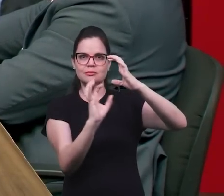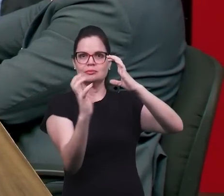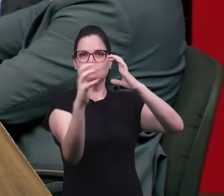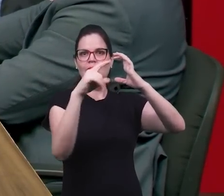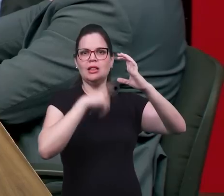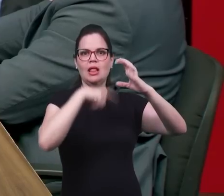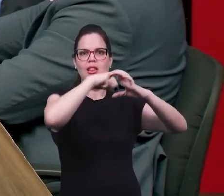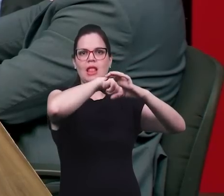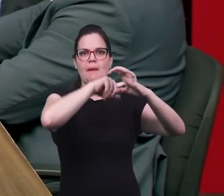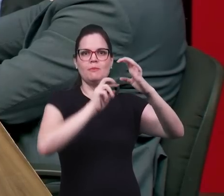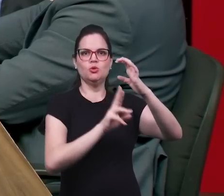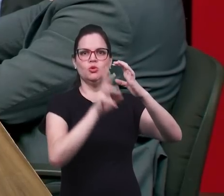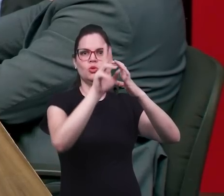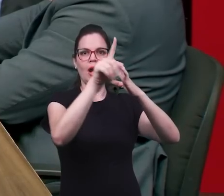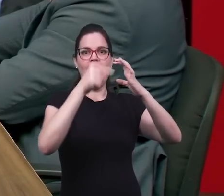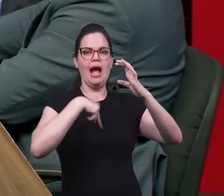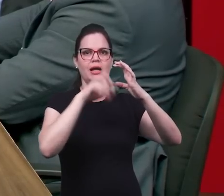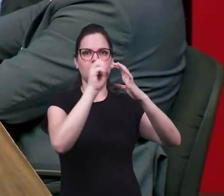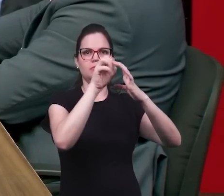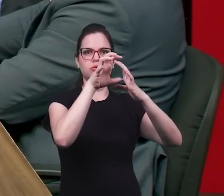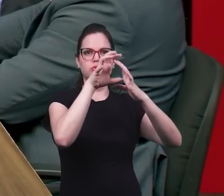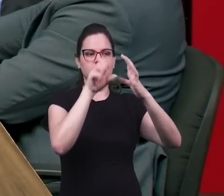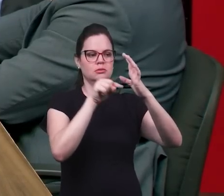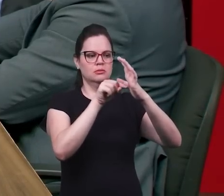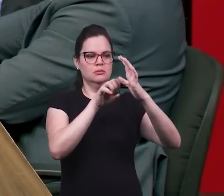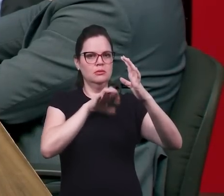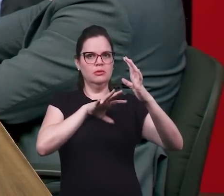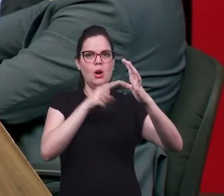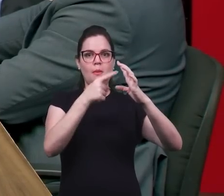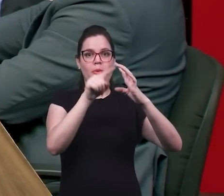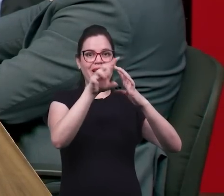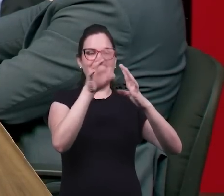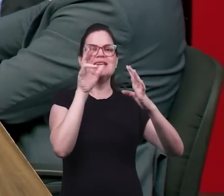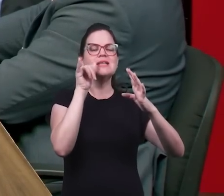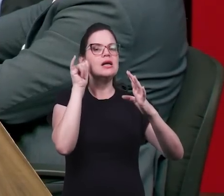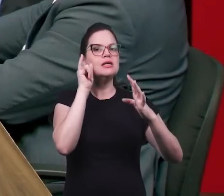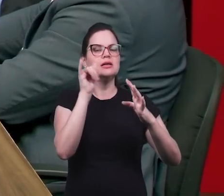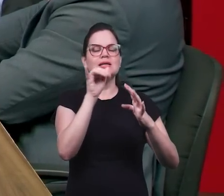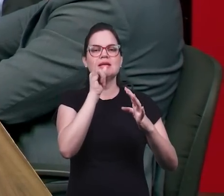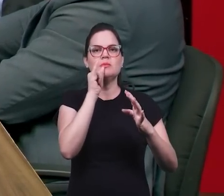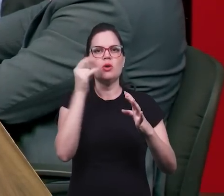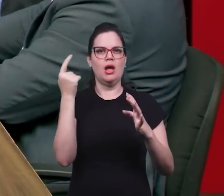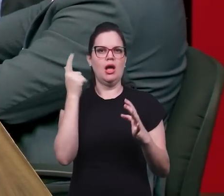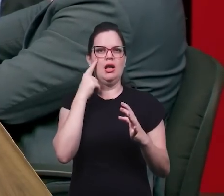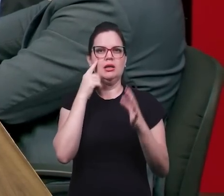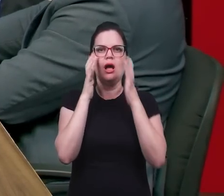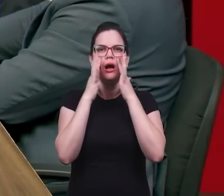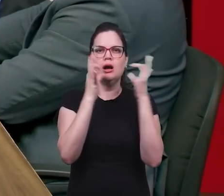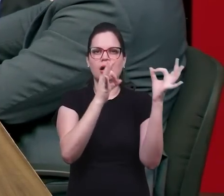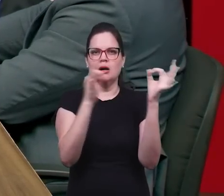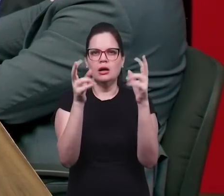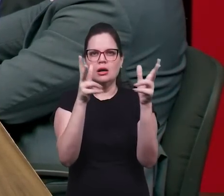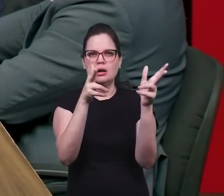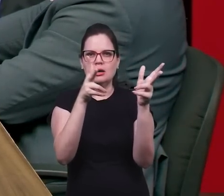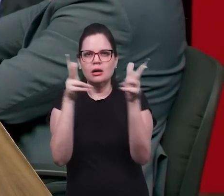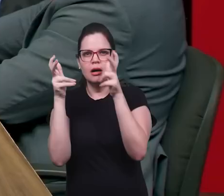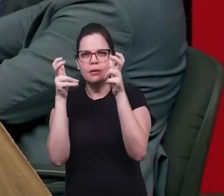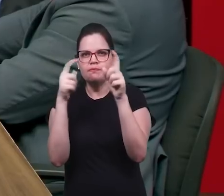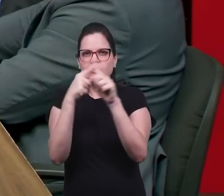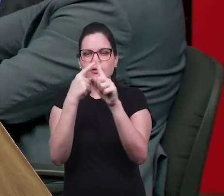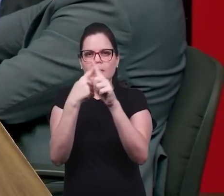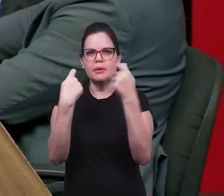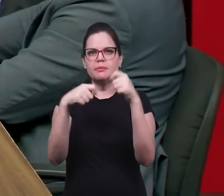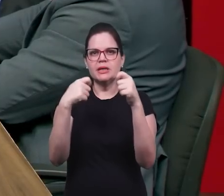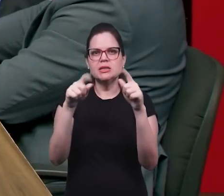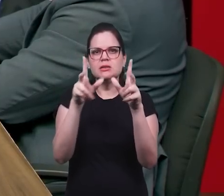locais. Então ele está ouvindo, mas ao mesmo tempo que ele está ouvindo, ele está tendo que executar ali um violão, um teclado, alguma